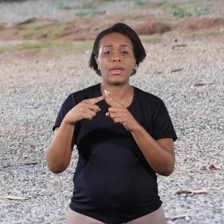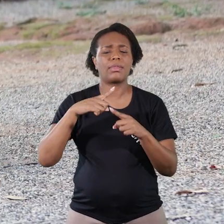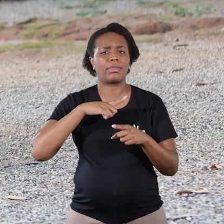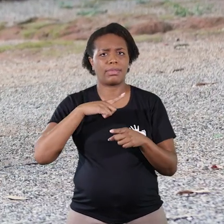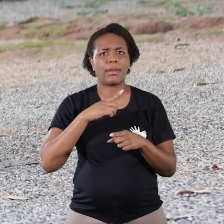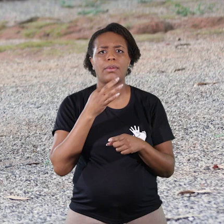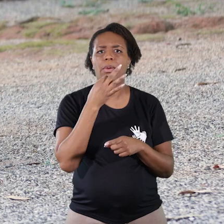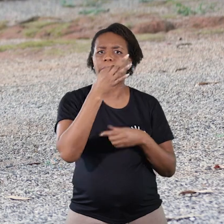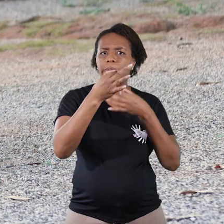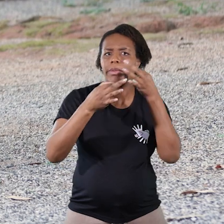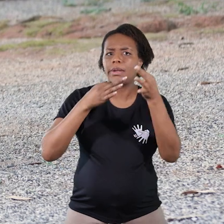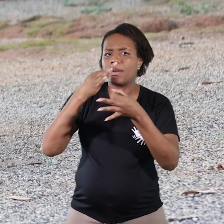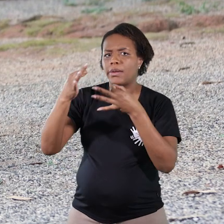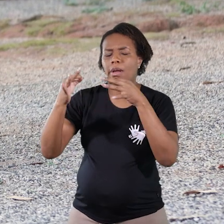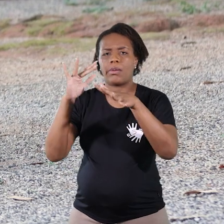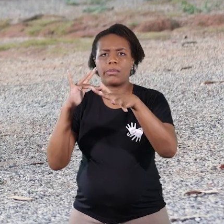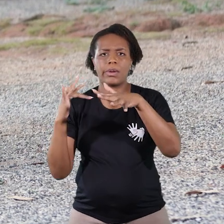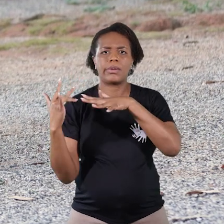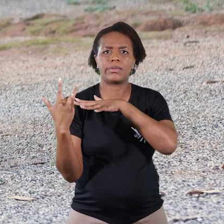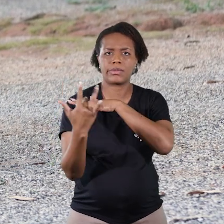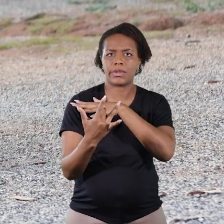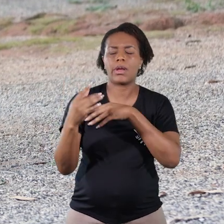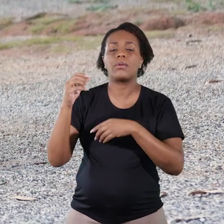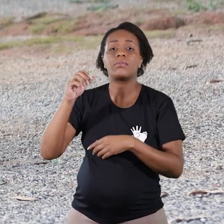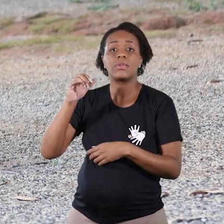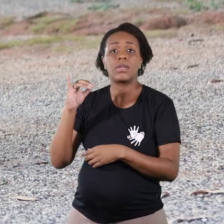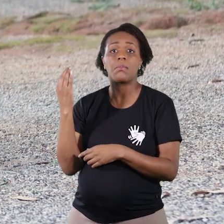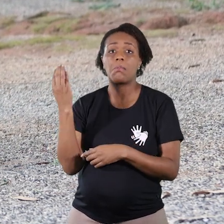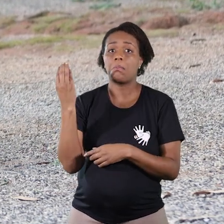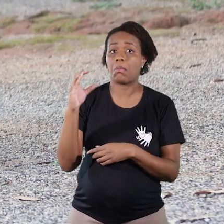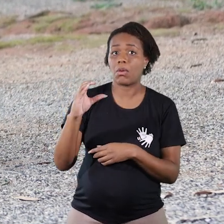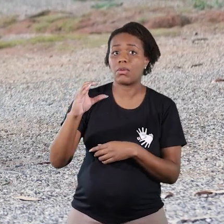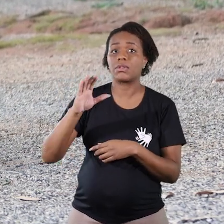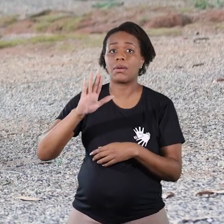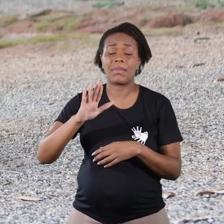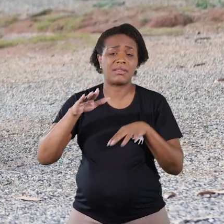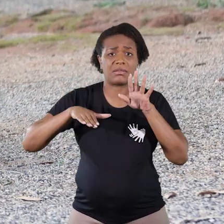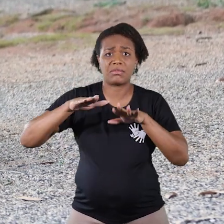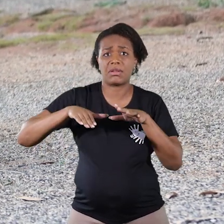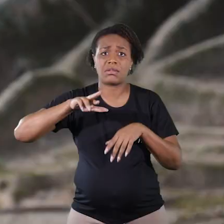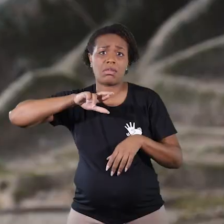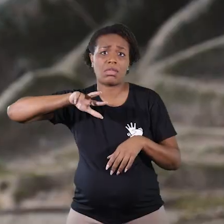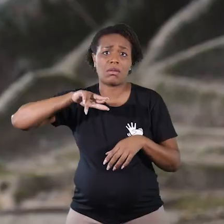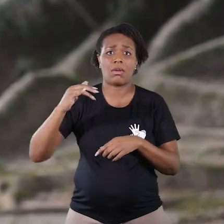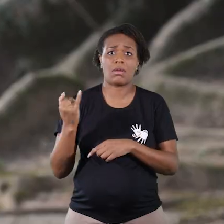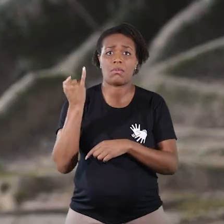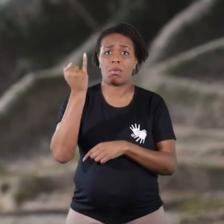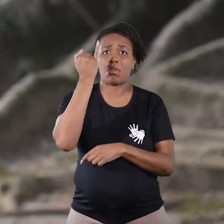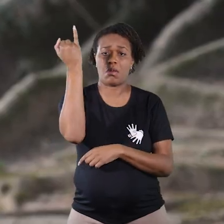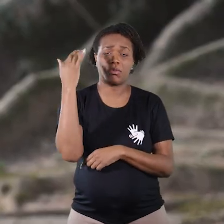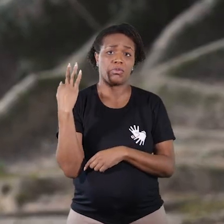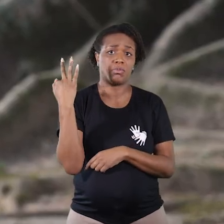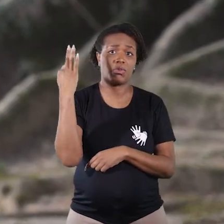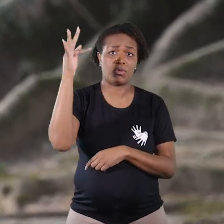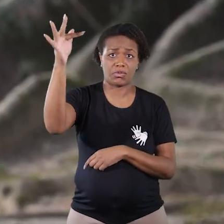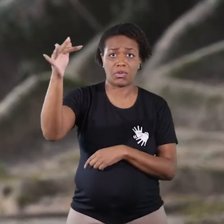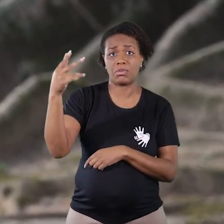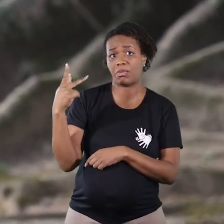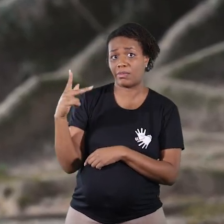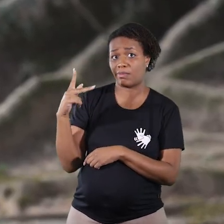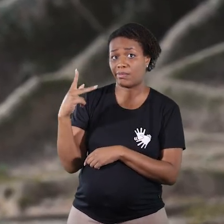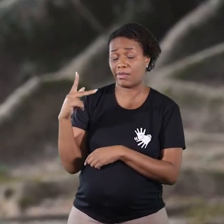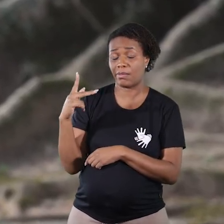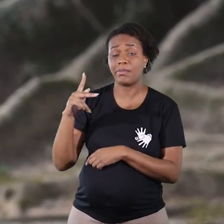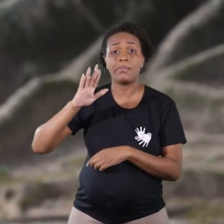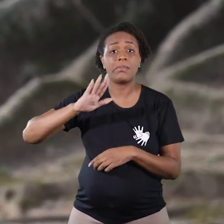as opiniões em rede social. Alguém posta alguma coisa, pode nem ser tão relevante para o futuro dela,